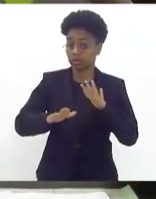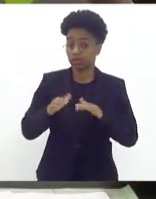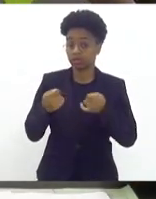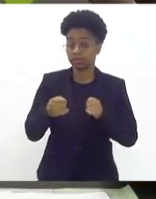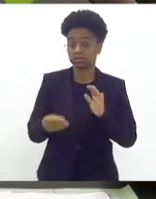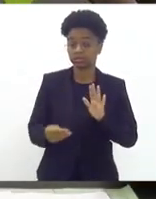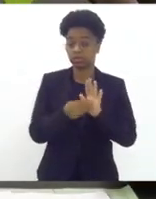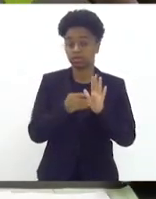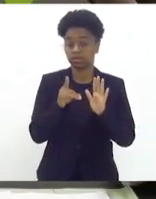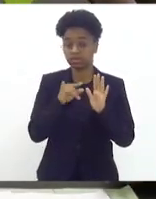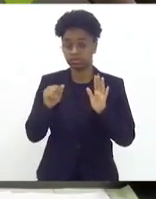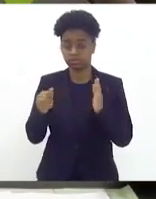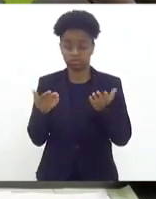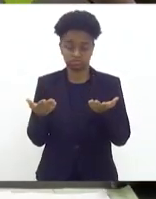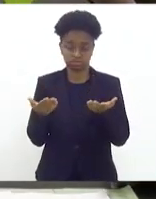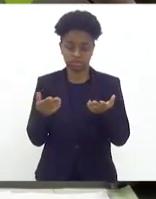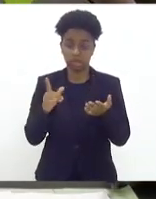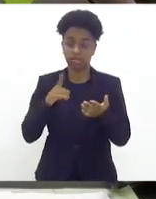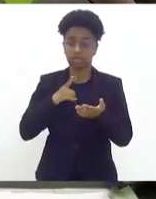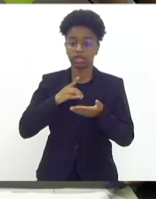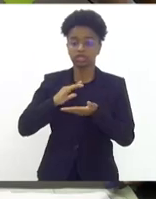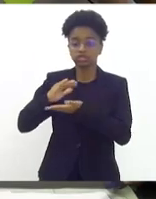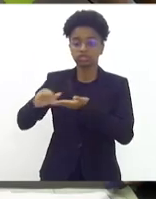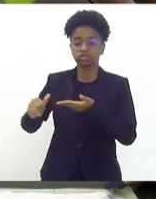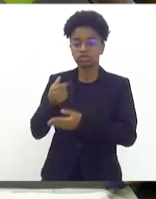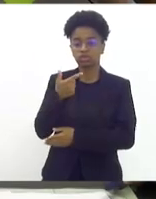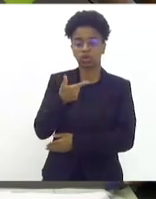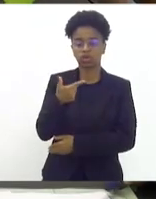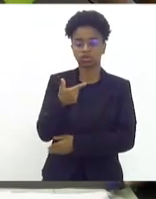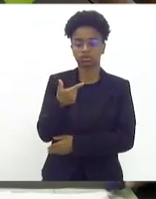barra usar a segunda. A supressiva 2.